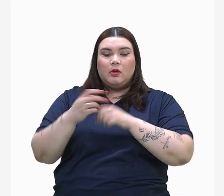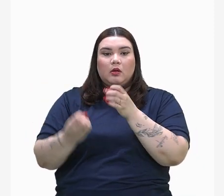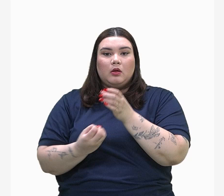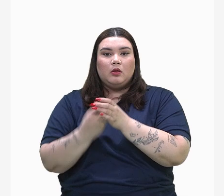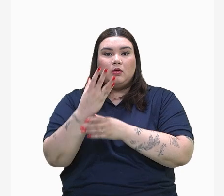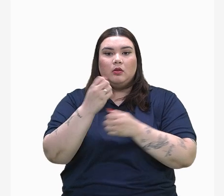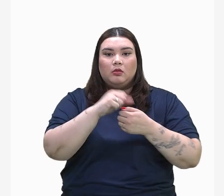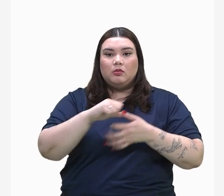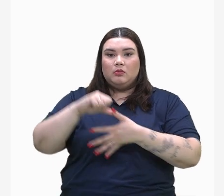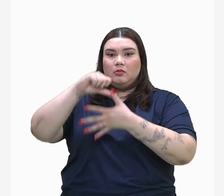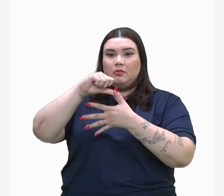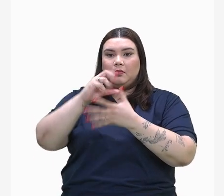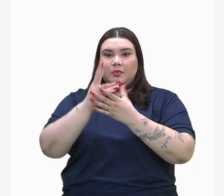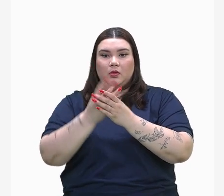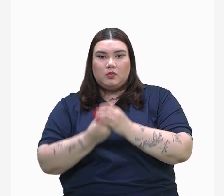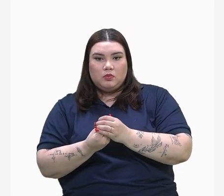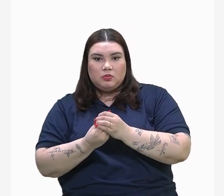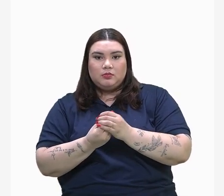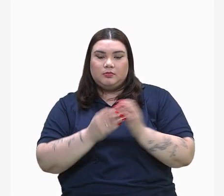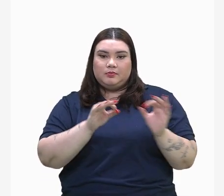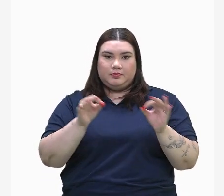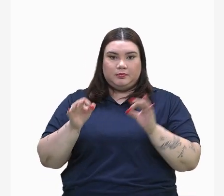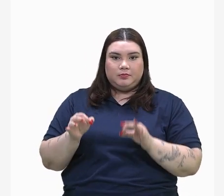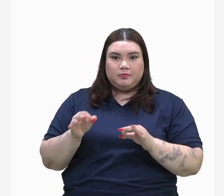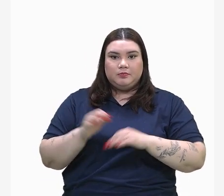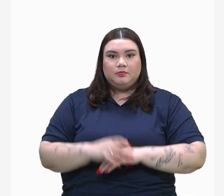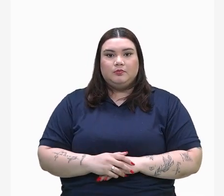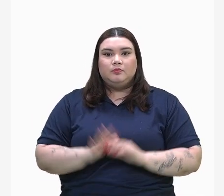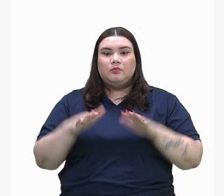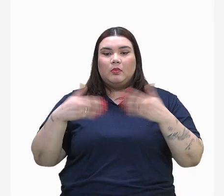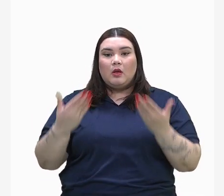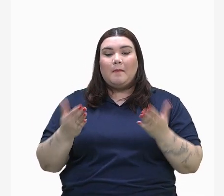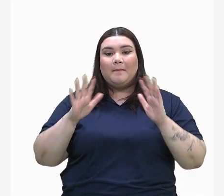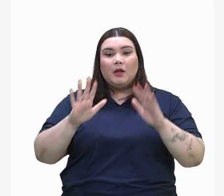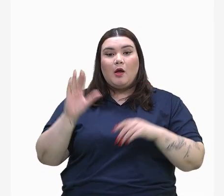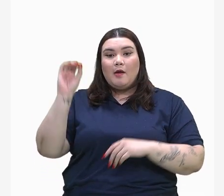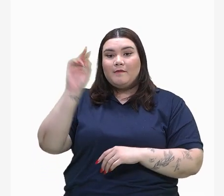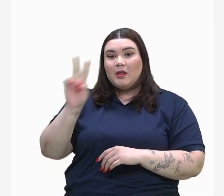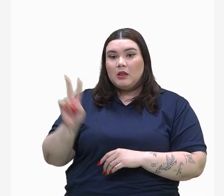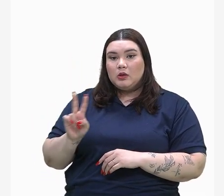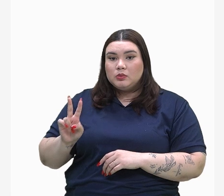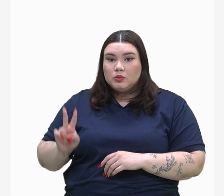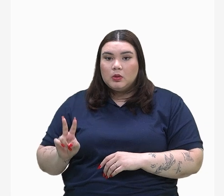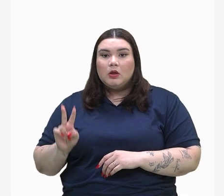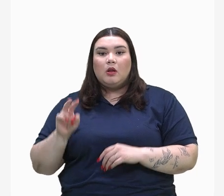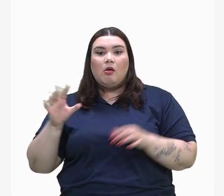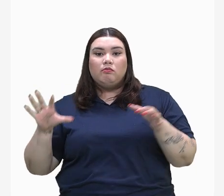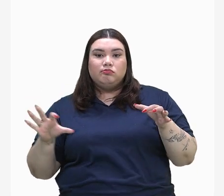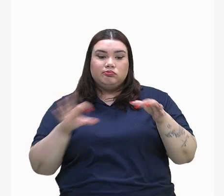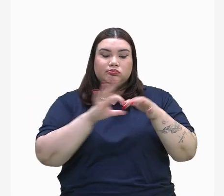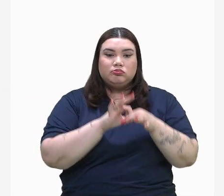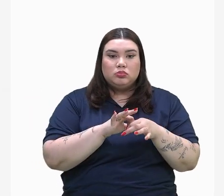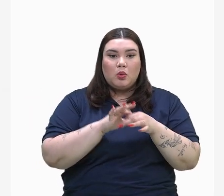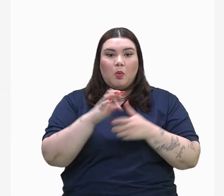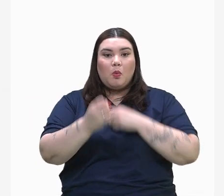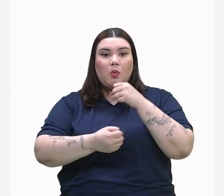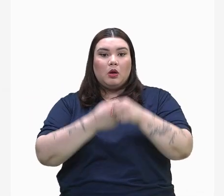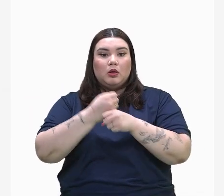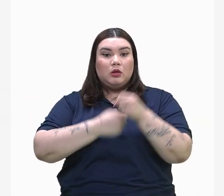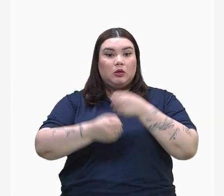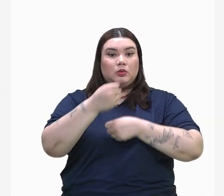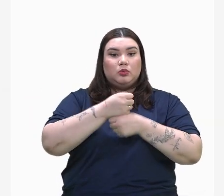criar o Mercosul, tá? Agora, a Venezuela, ela ingressou no bloco em